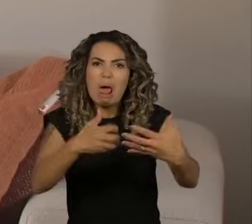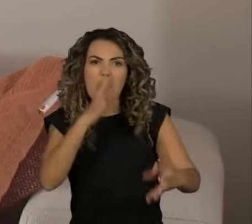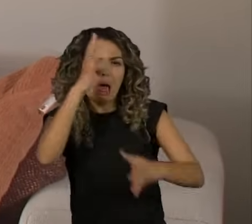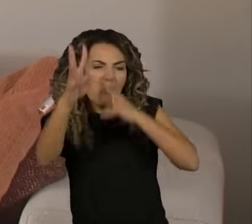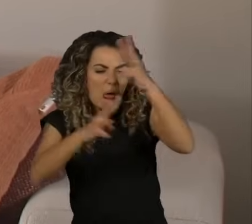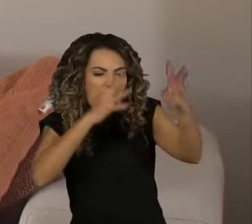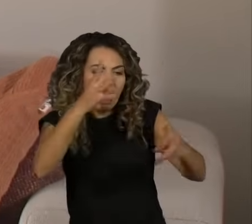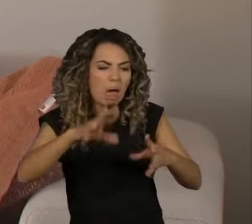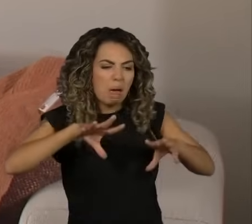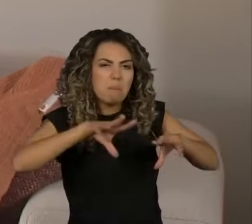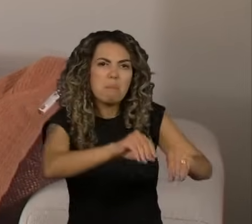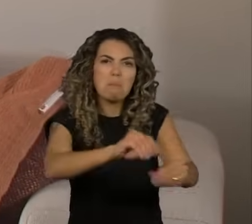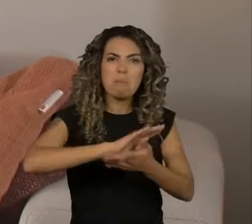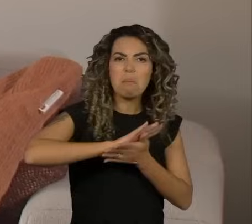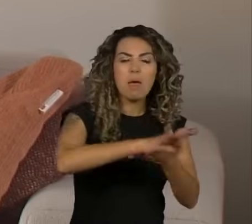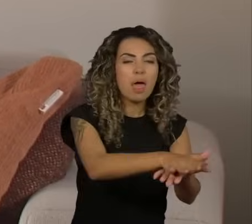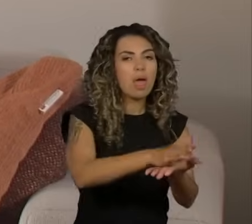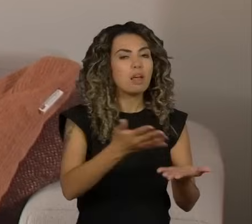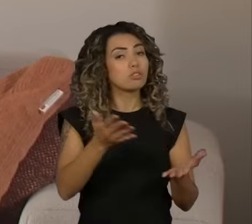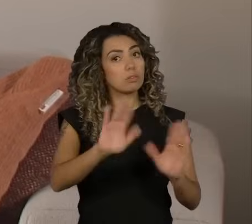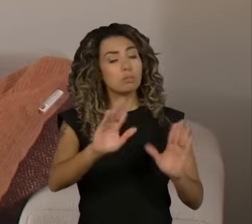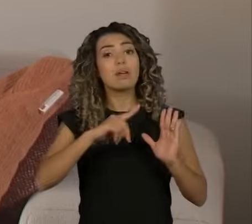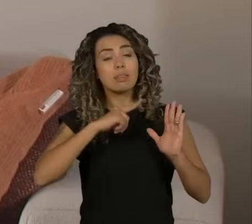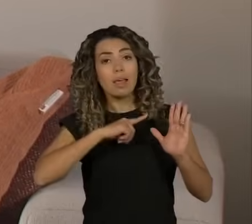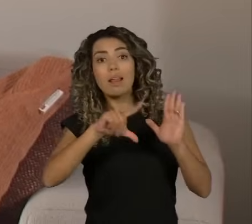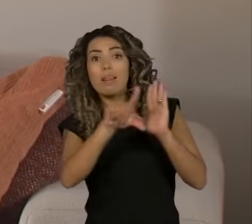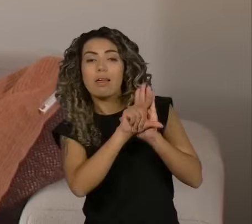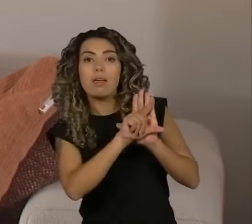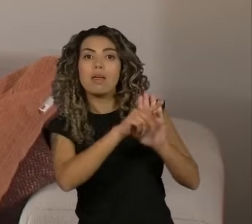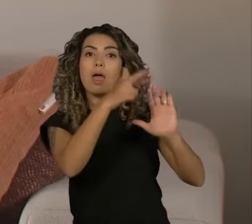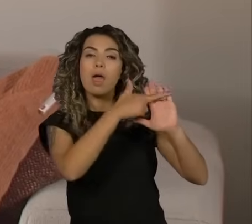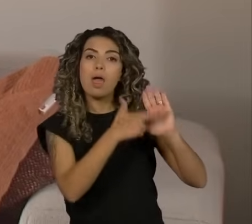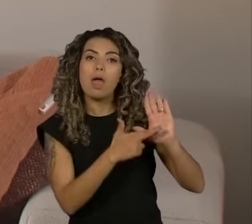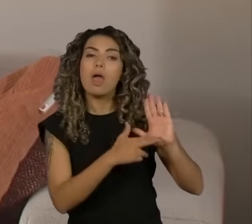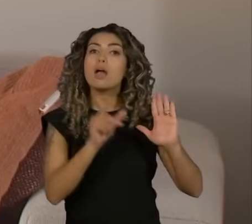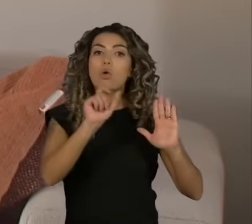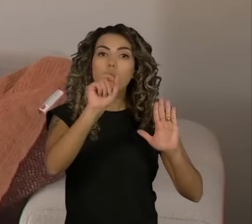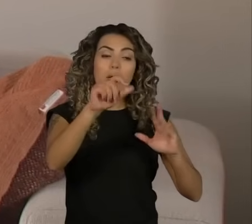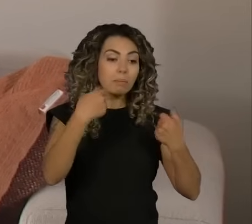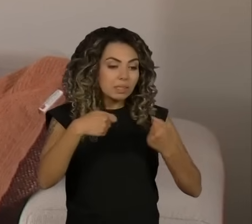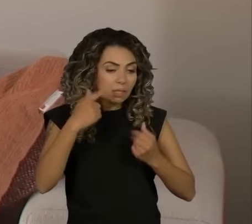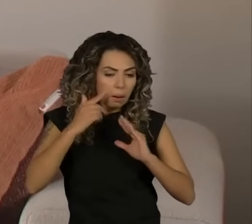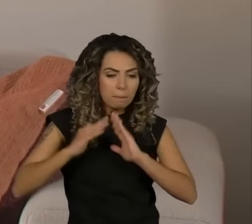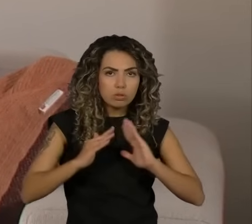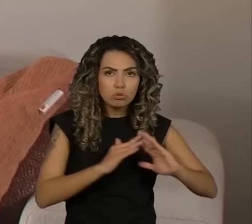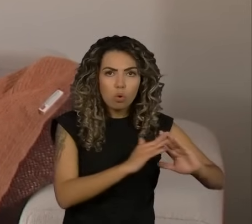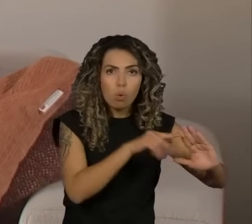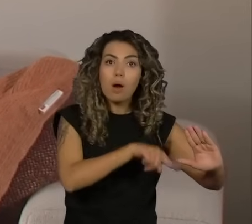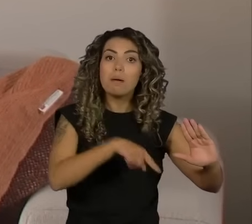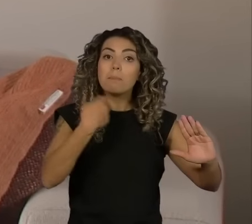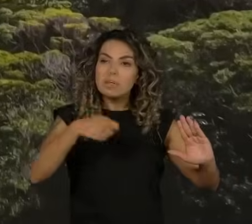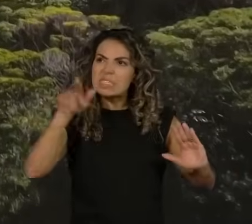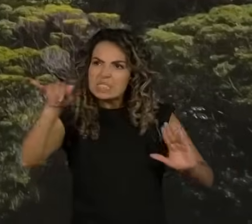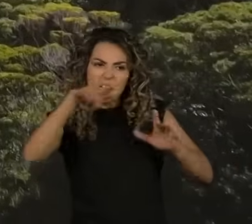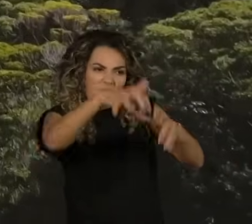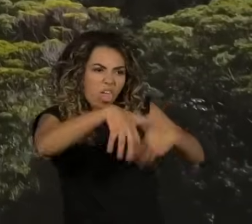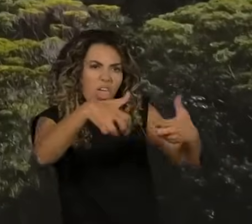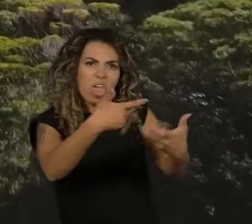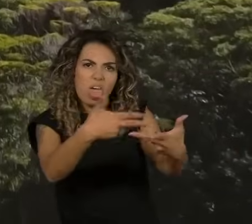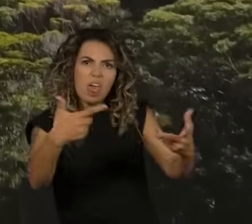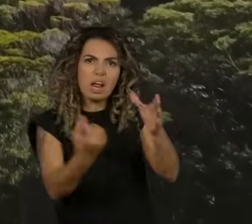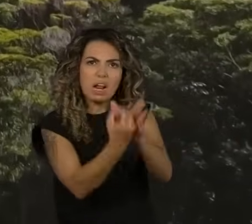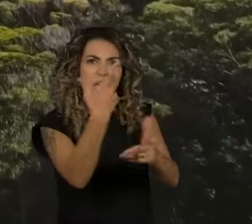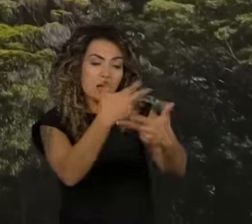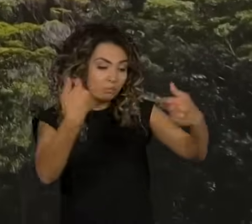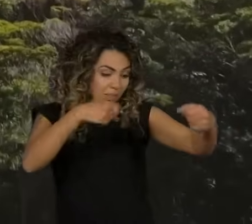sustentável, a lei, a regra, exige que haja uma demanda dessas comunidades antes de o governo querer criar uma RESEX. Como é que você